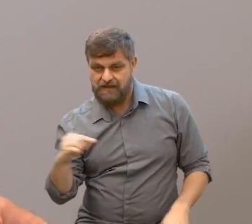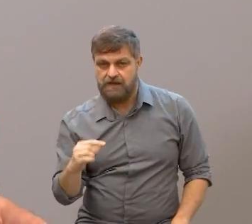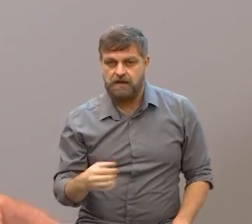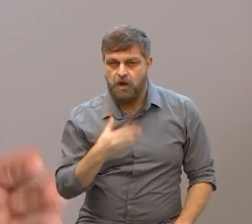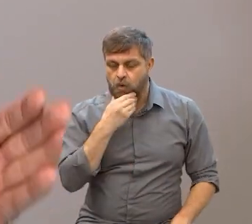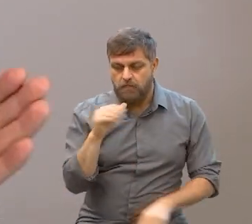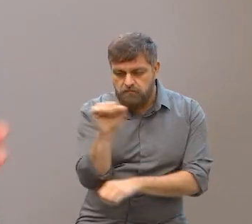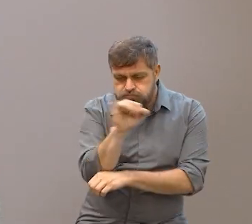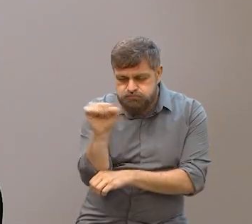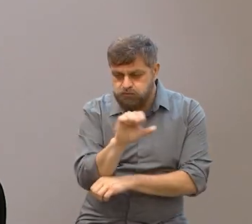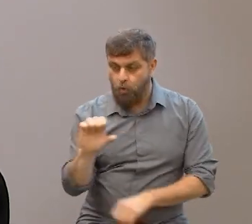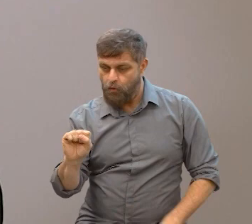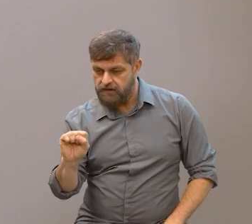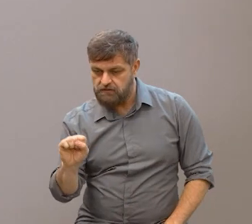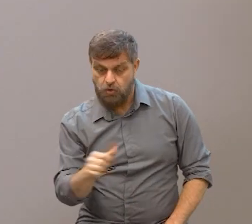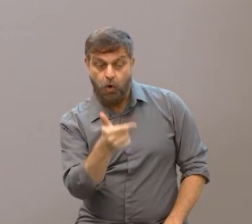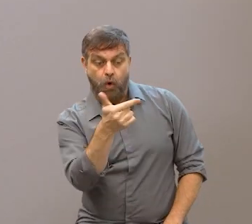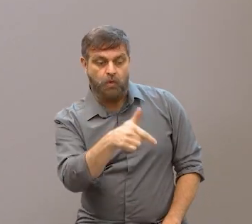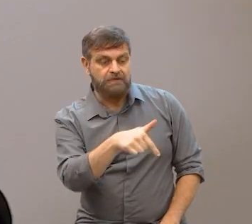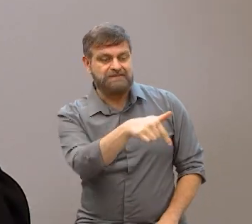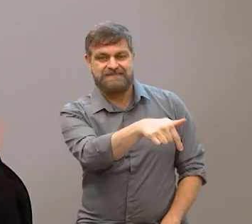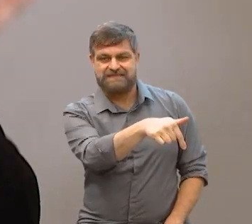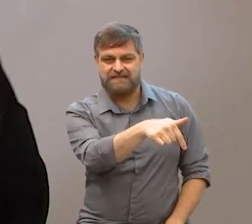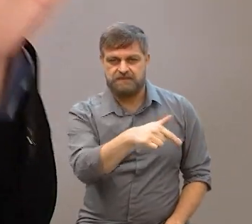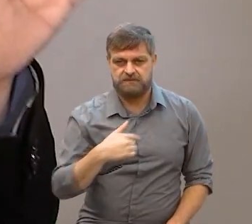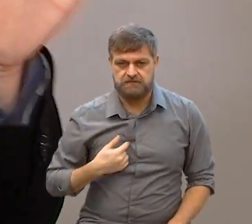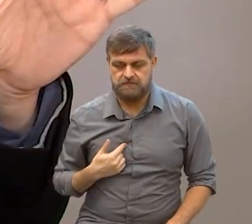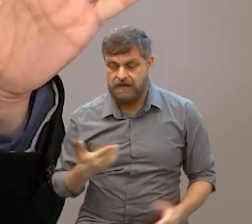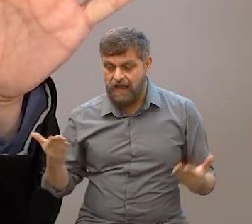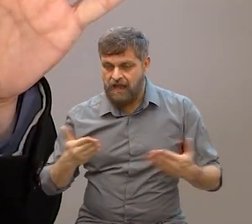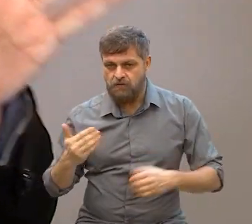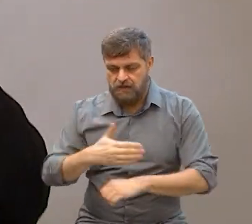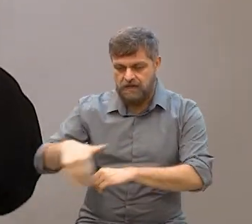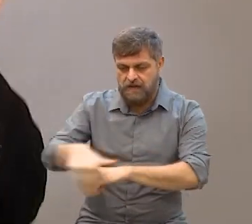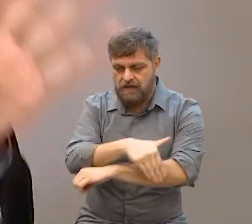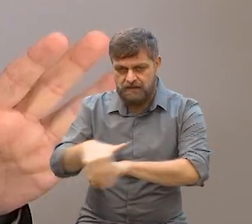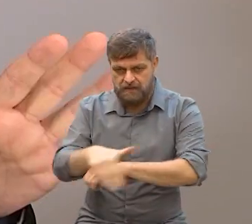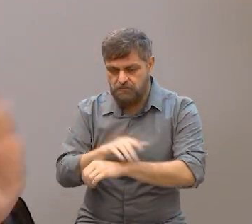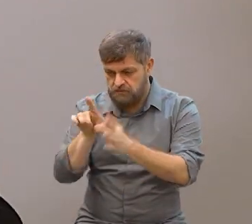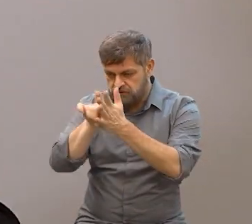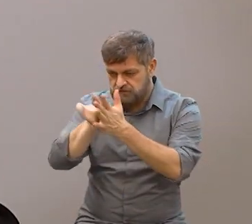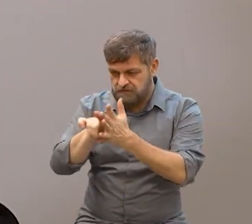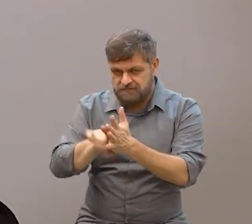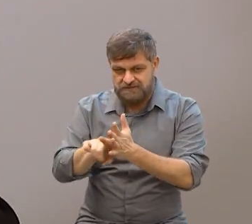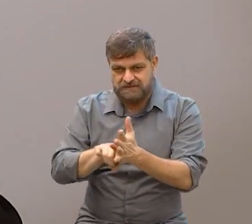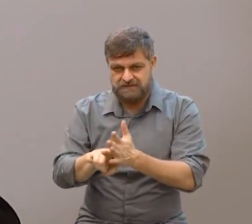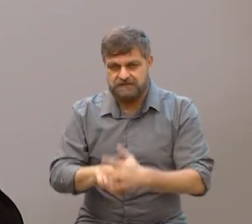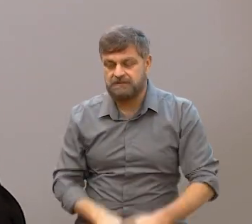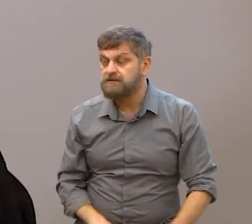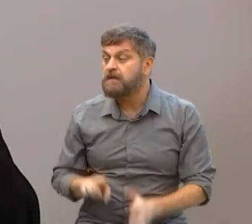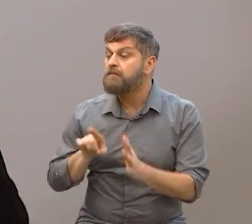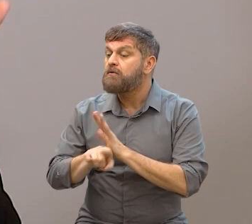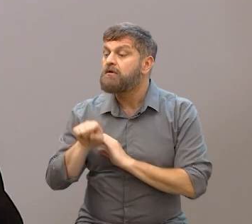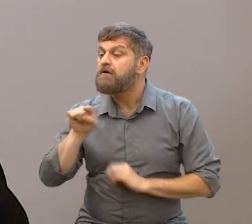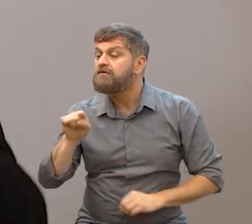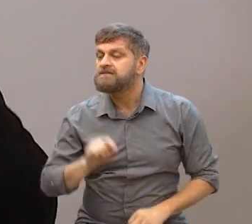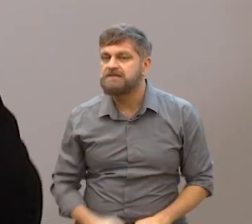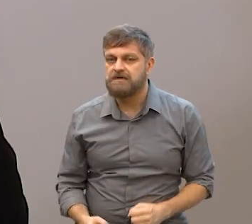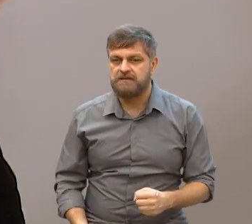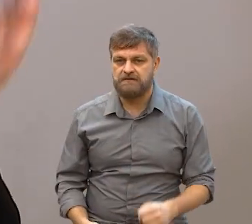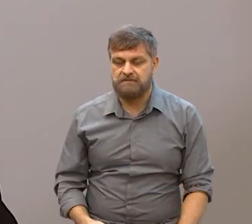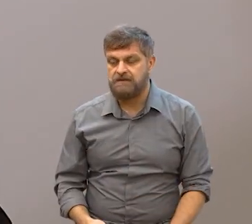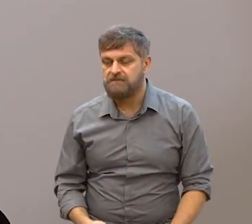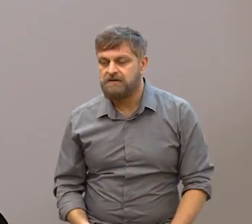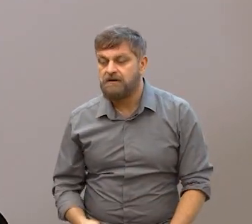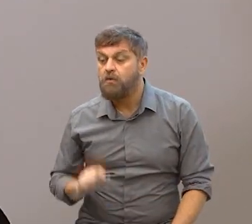8, o outro tirou 7. Se nós sairmos agora aqui na rua e fizermos uma pesquisa, perguntar com quem a gente voaria, com qual